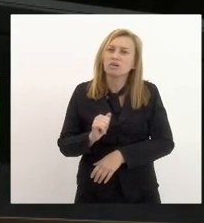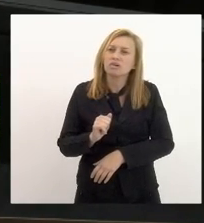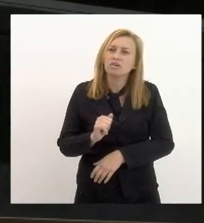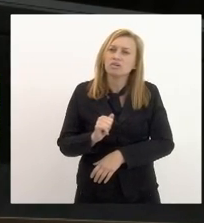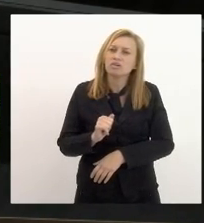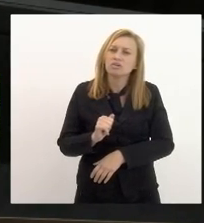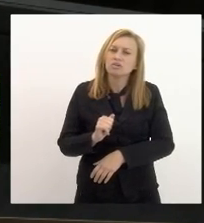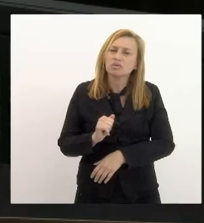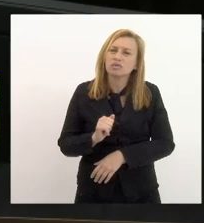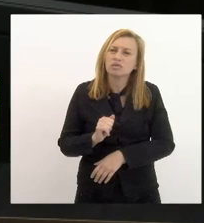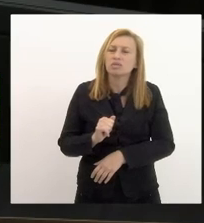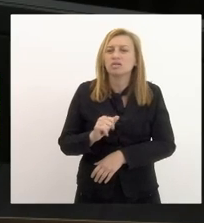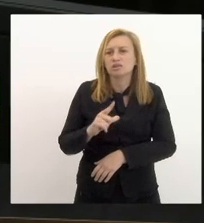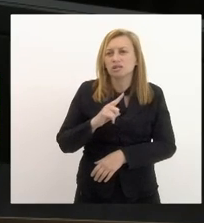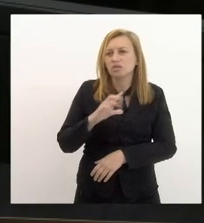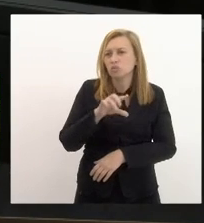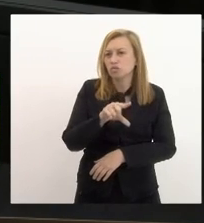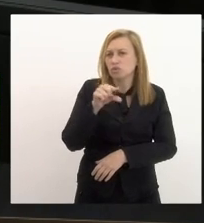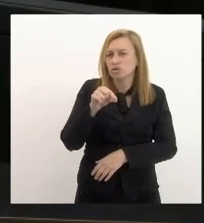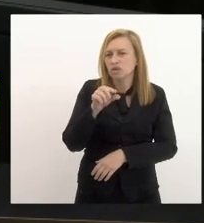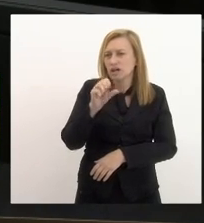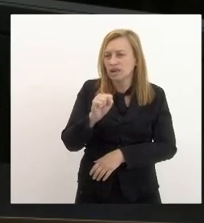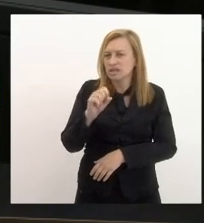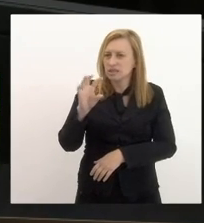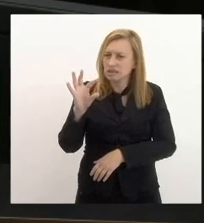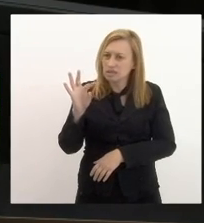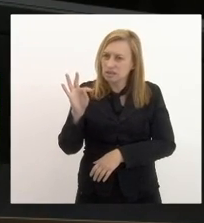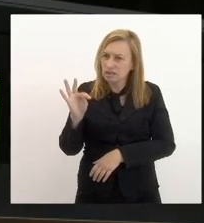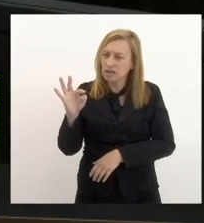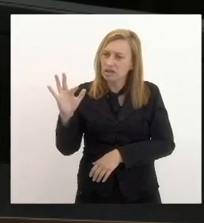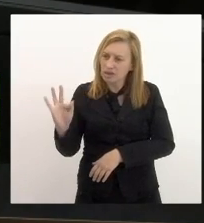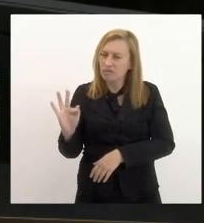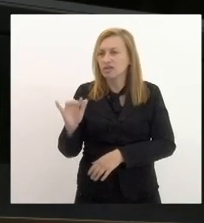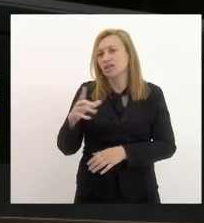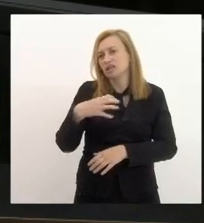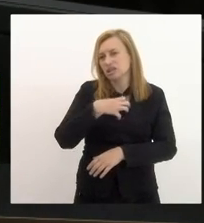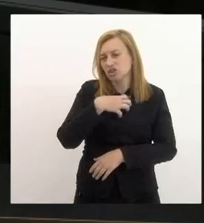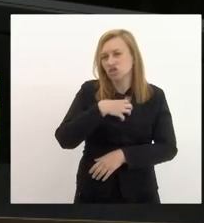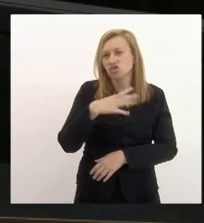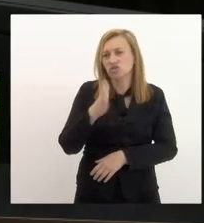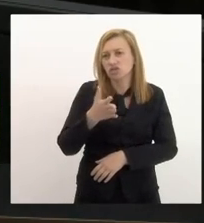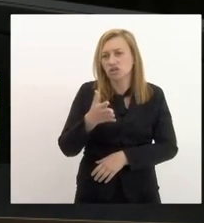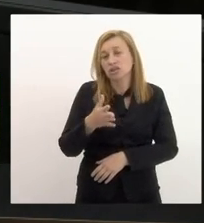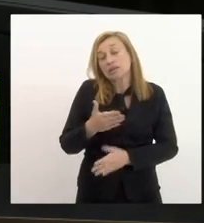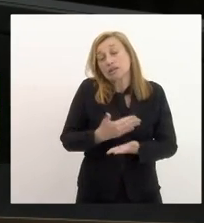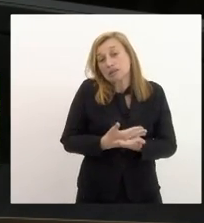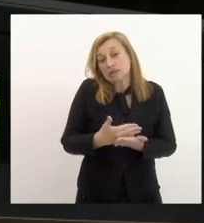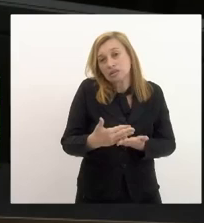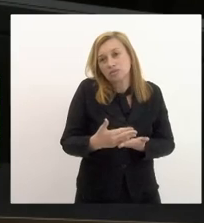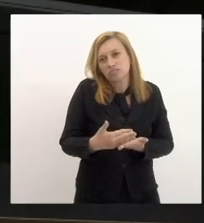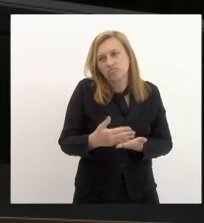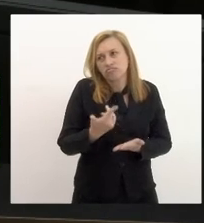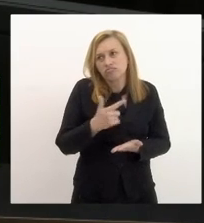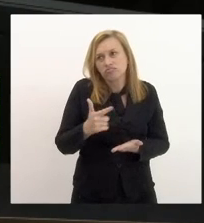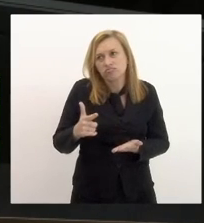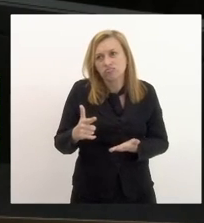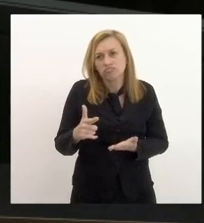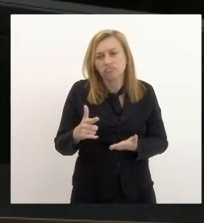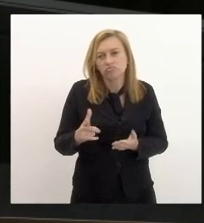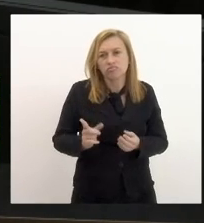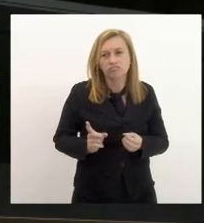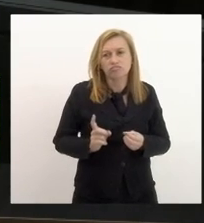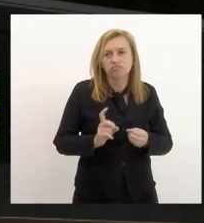ela tem uma decisão do STF já nesse sentido então em princípio não haveria a